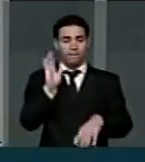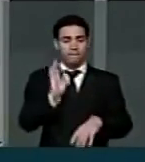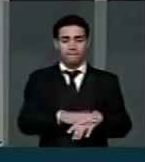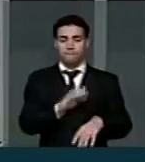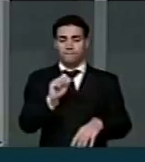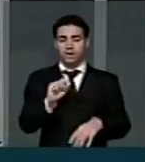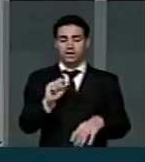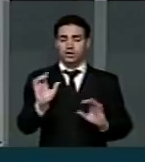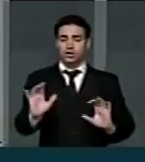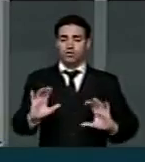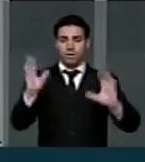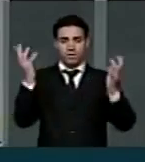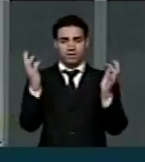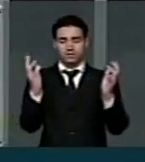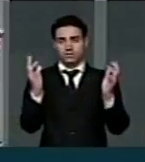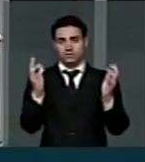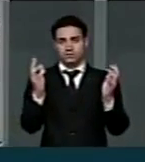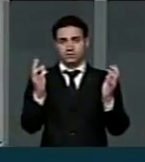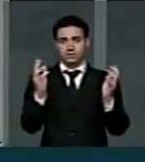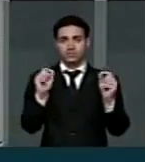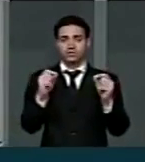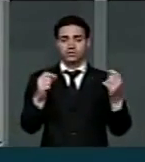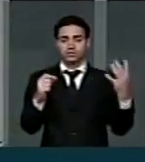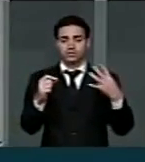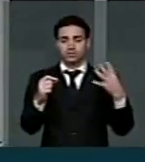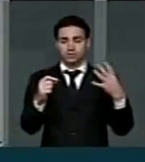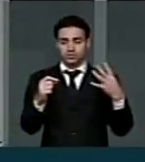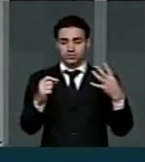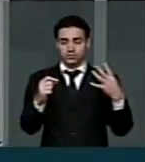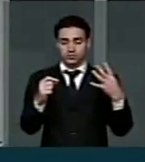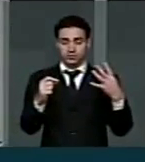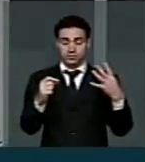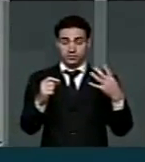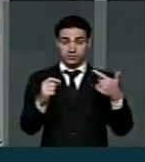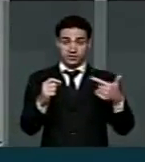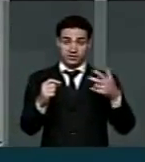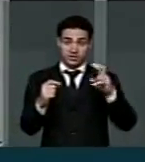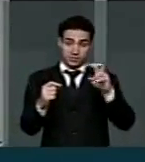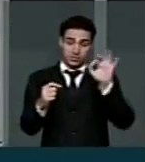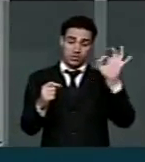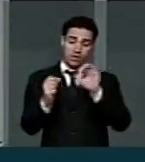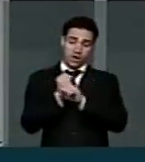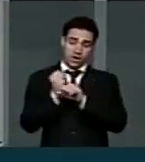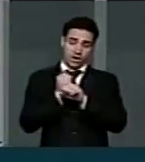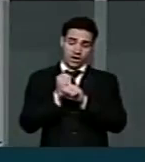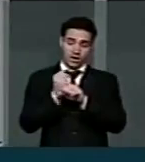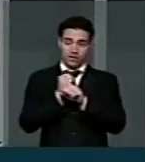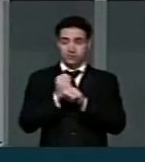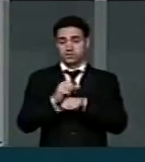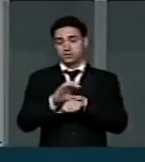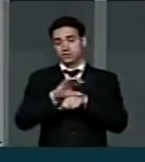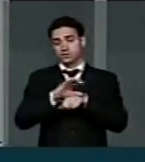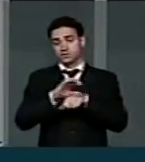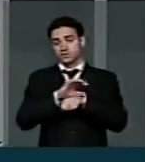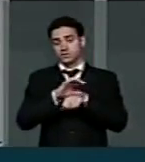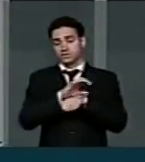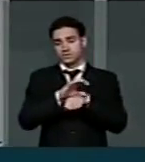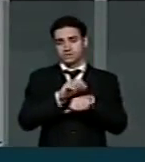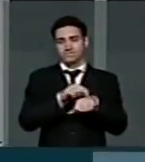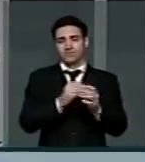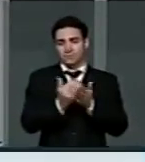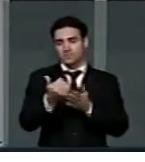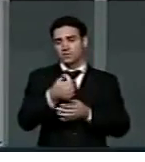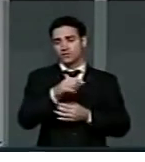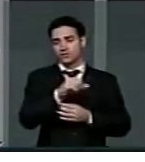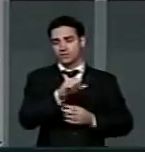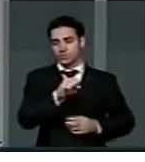expressivas comemorações do 4º de século da Constituição Cidadã de 1988, que